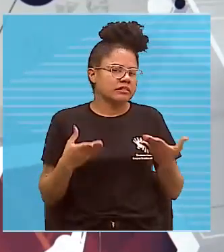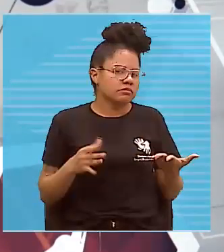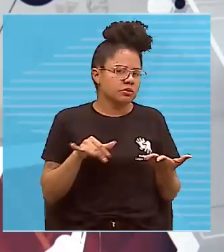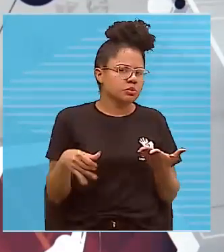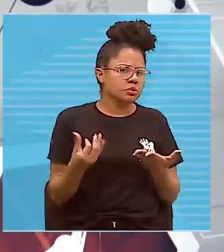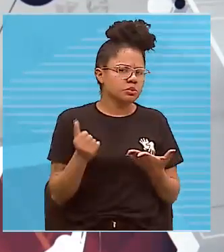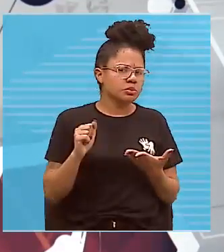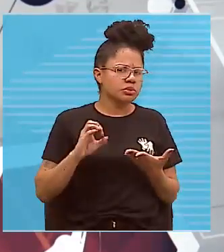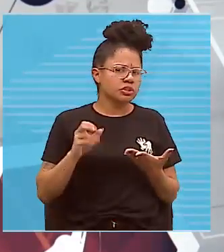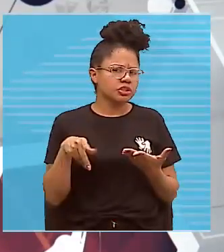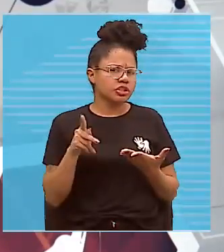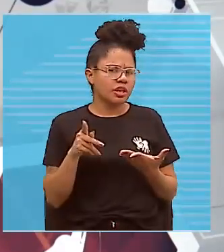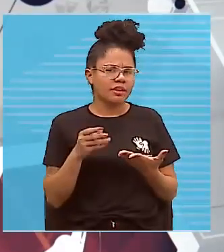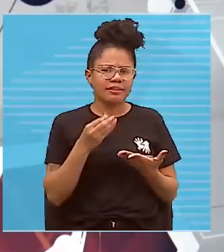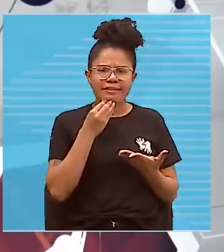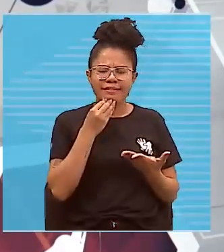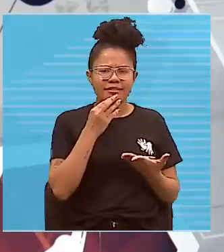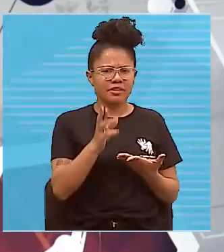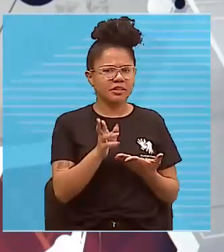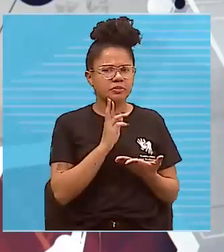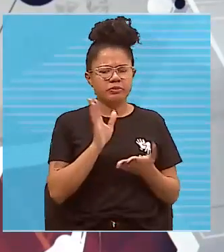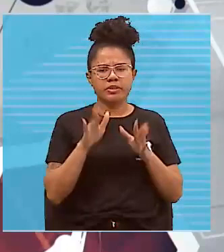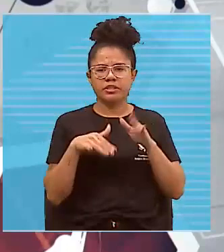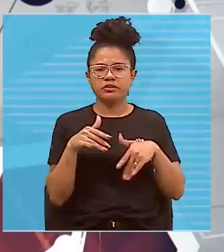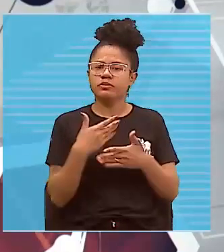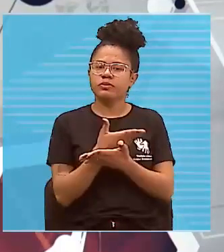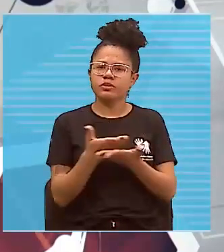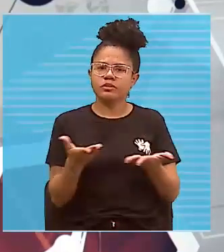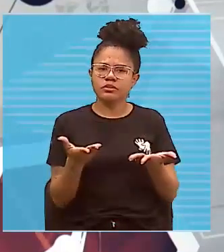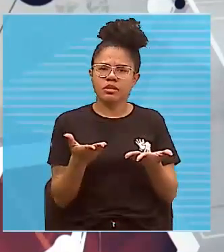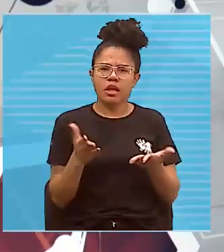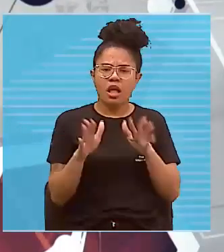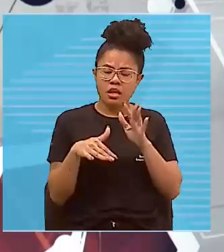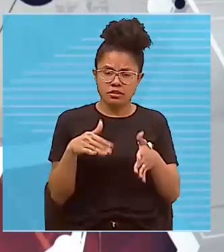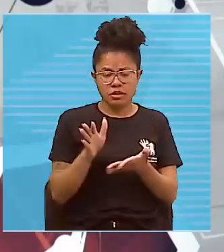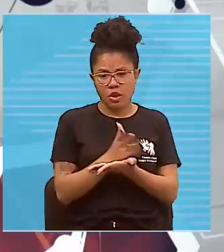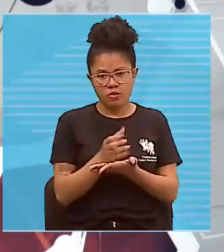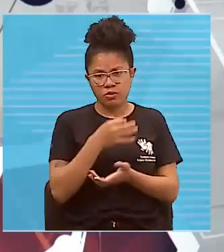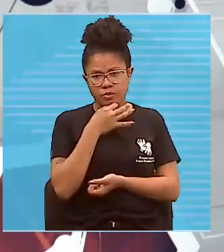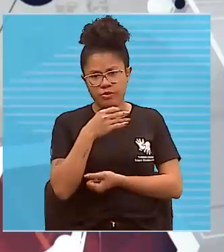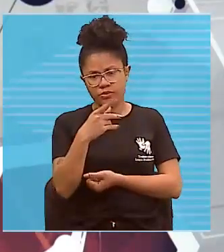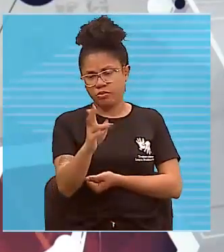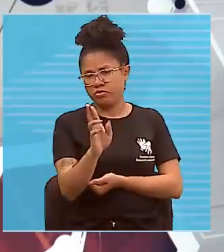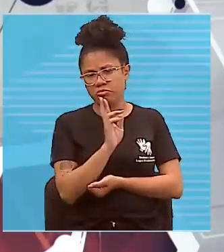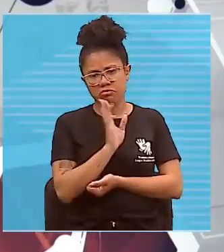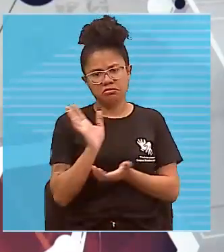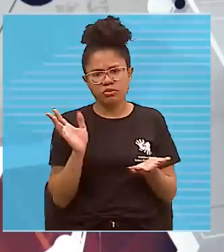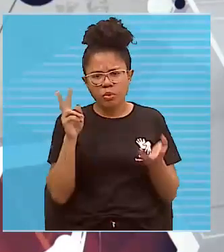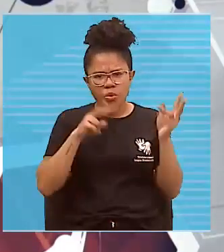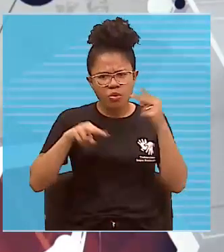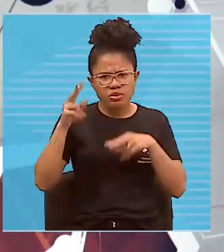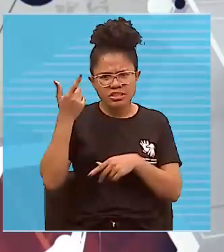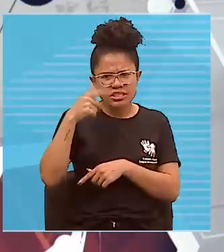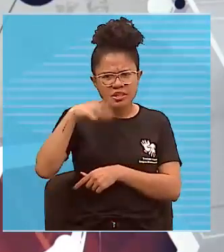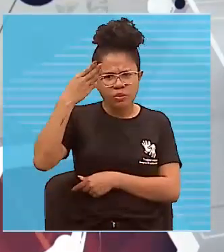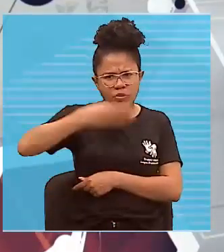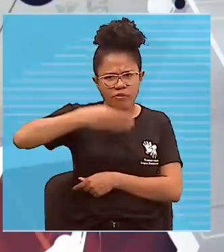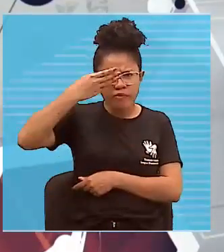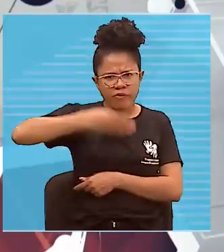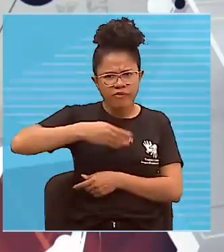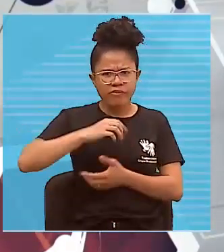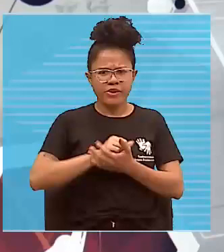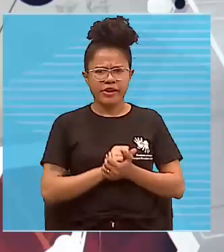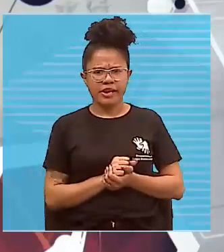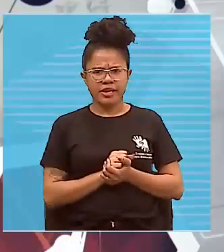Não apareceu não, de novo, né? Tem vezes que teus comentários, eles não aparecem alguns. Ó, eu tô vendo só teu ok, falou